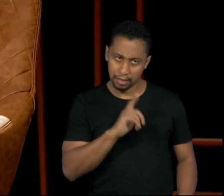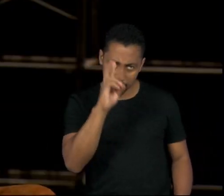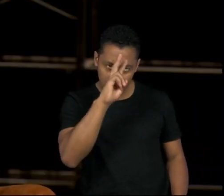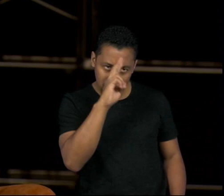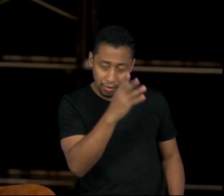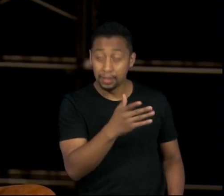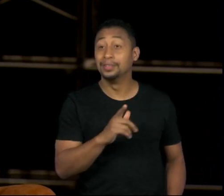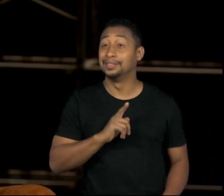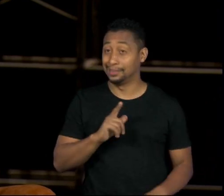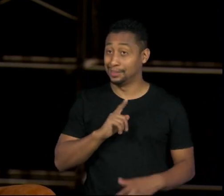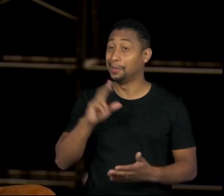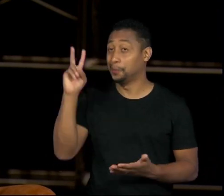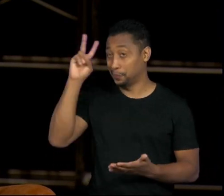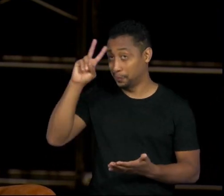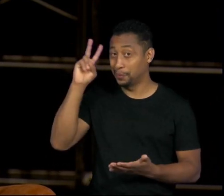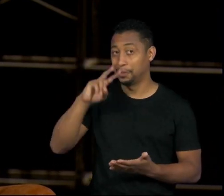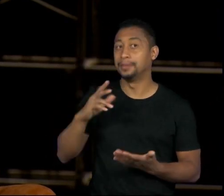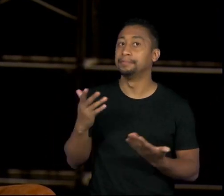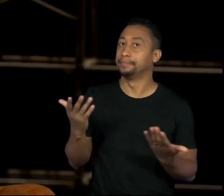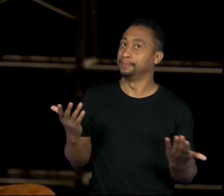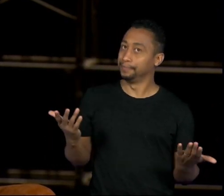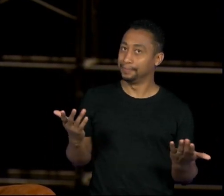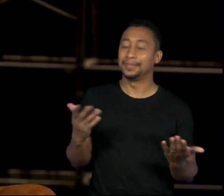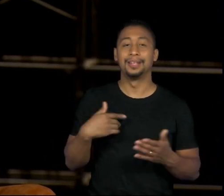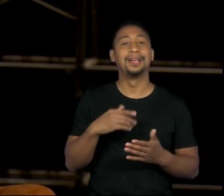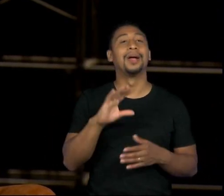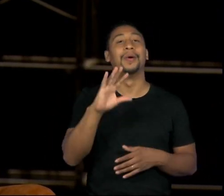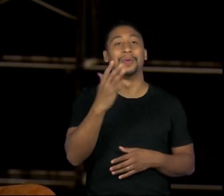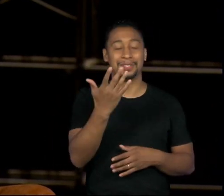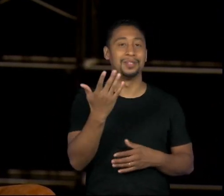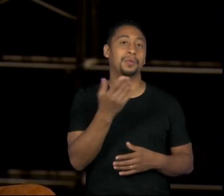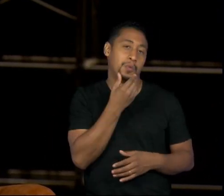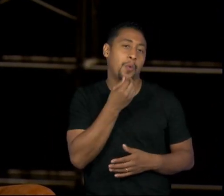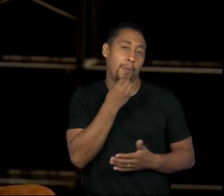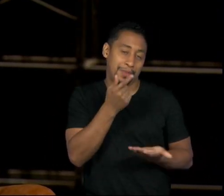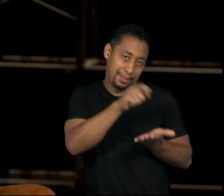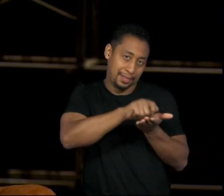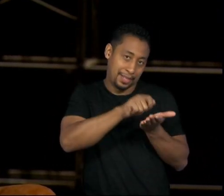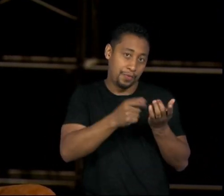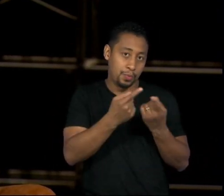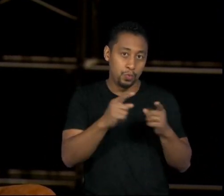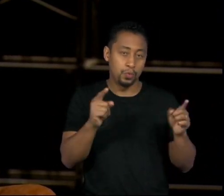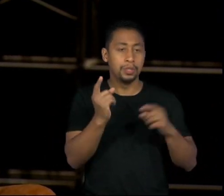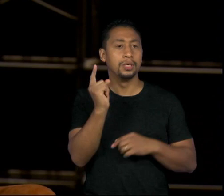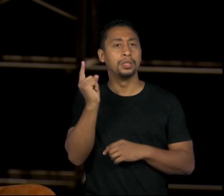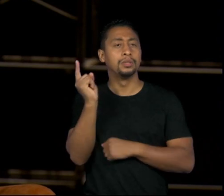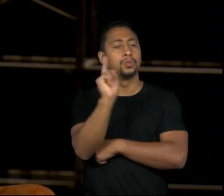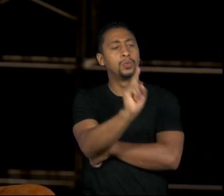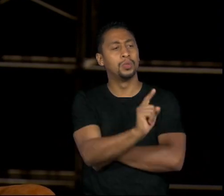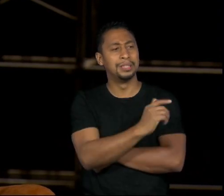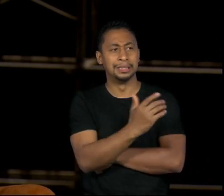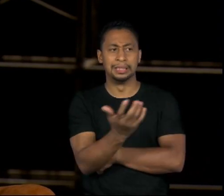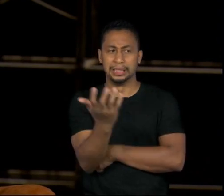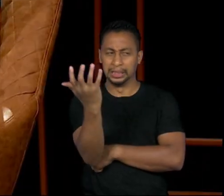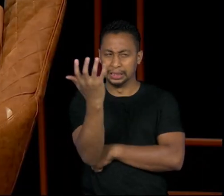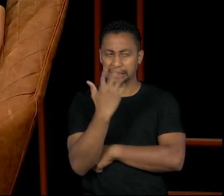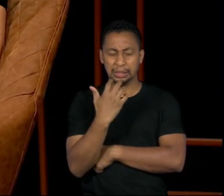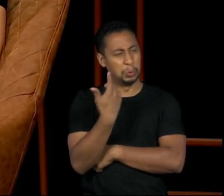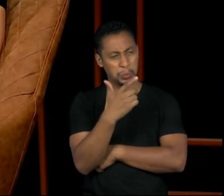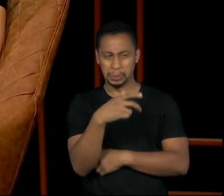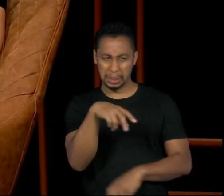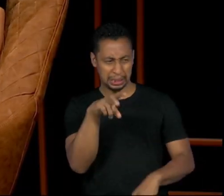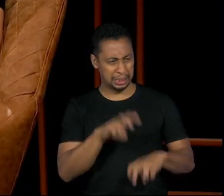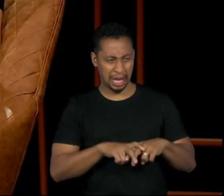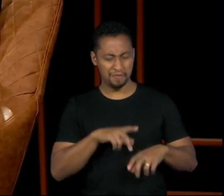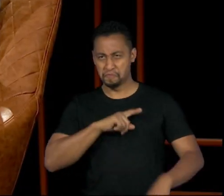inacreditável. Este tal compositor chegou no bar e foi embora porque não tinha lugar para ele sentar. Você e acredita? aí,